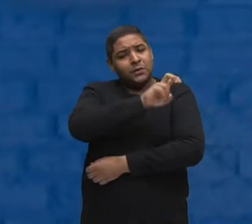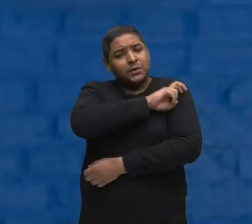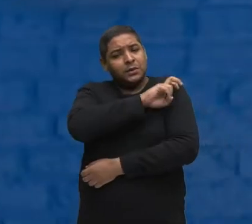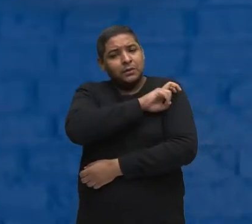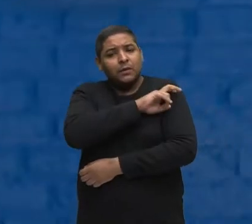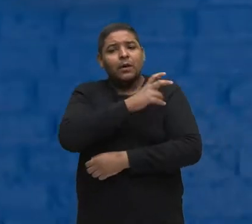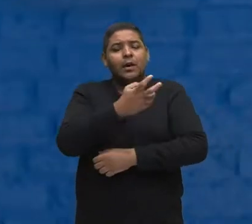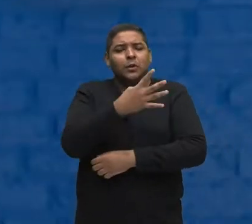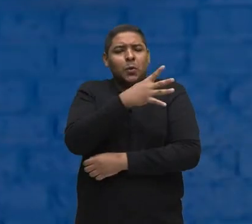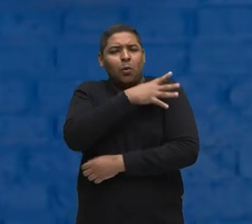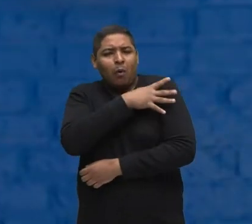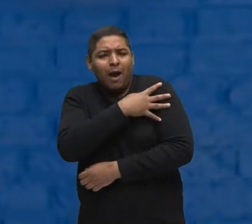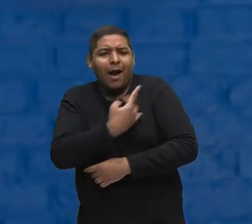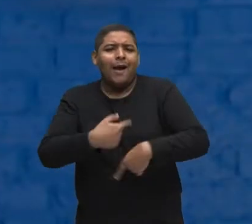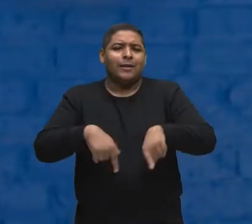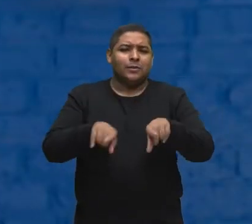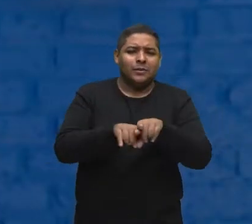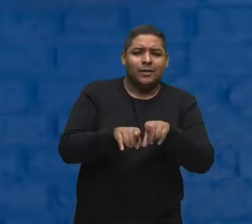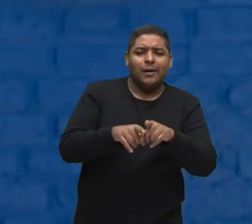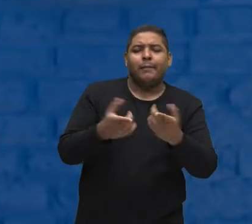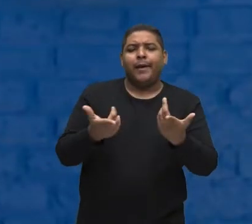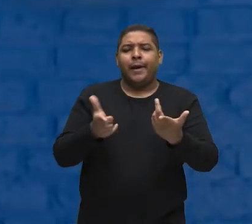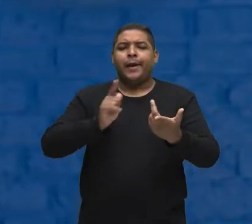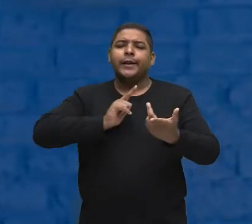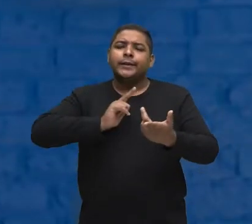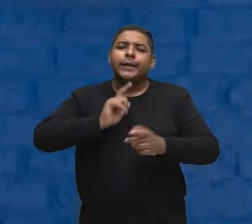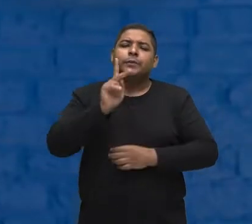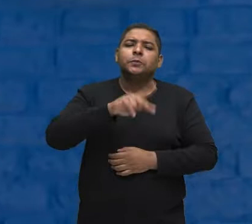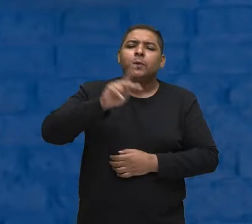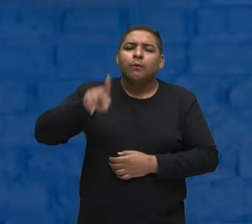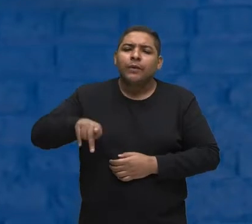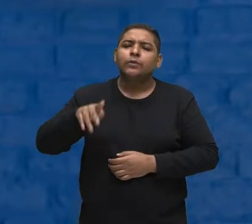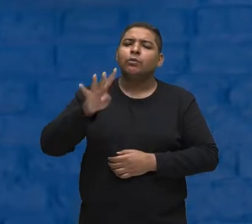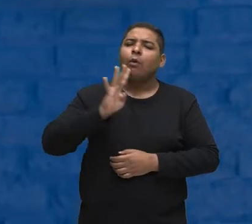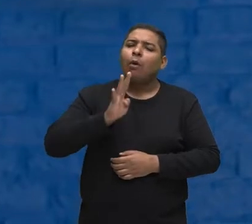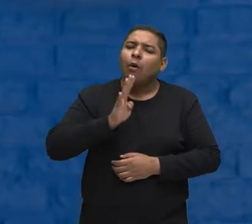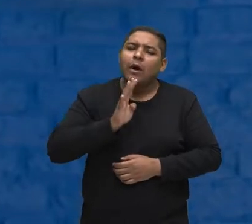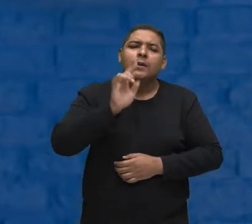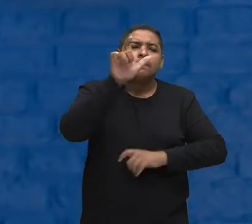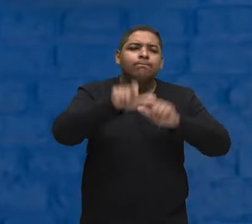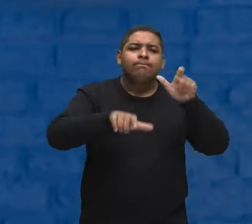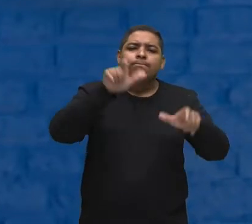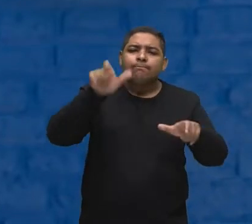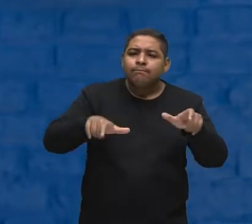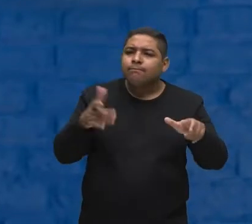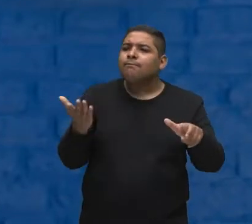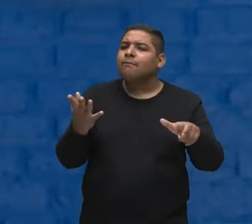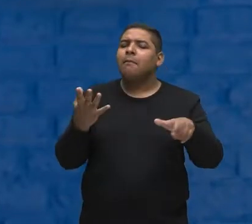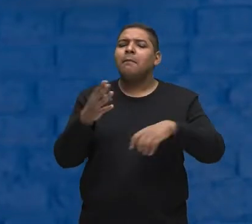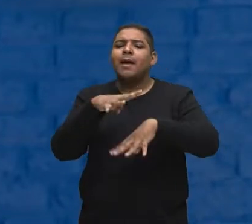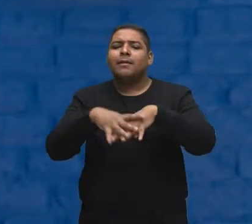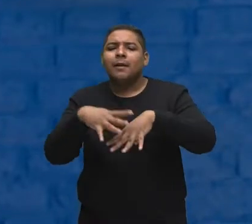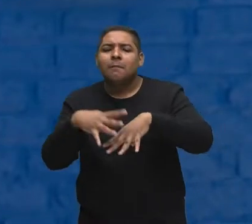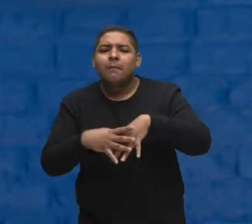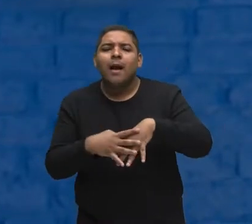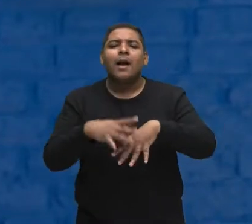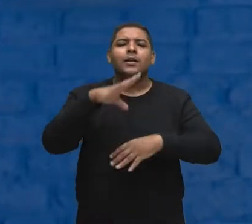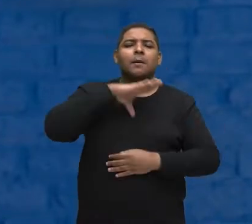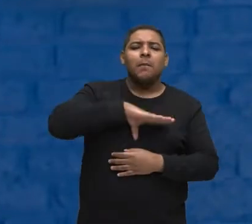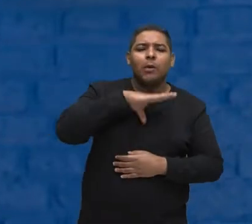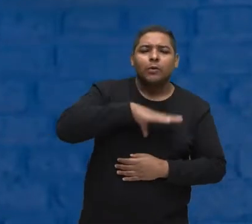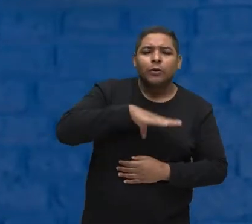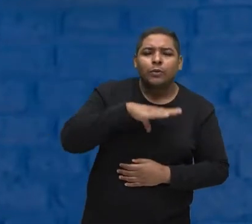do 4º, né? Onde tem os professores, está conhecendo professor de matemática, professor de português, então tem